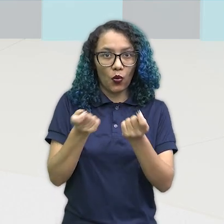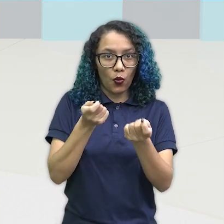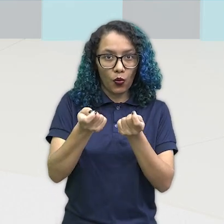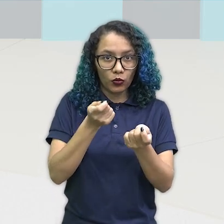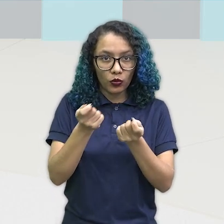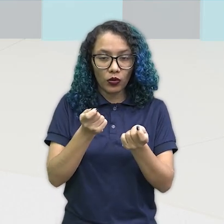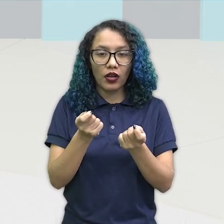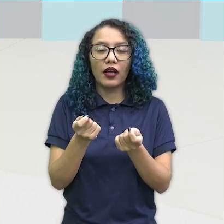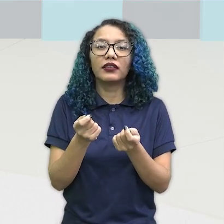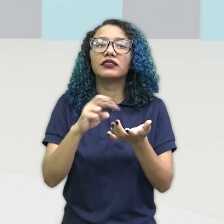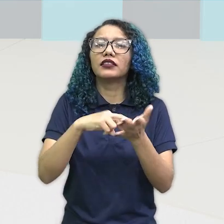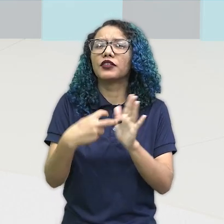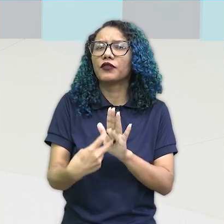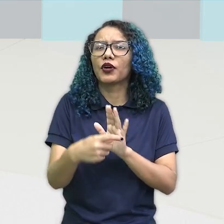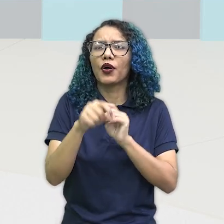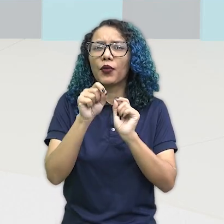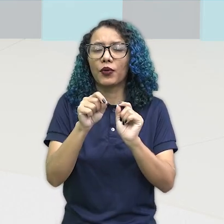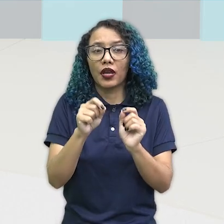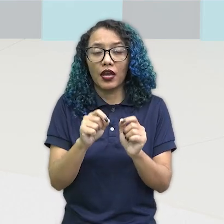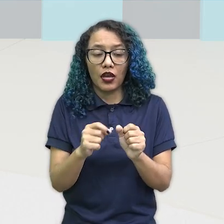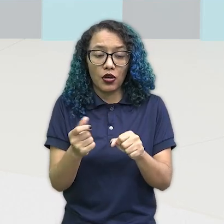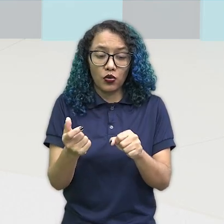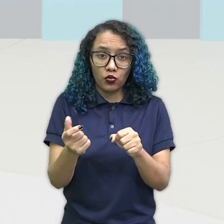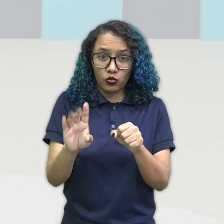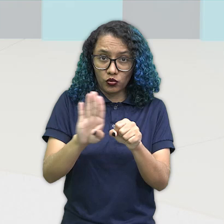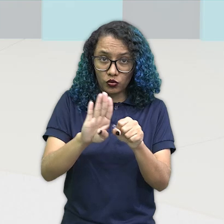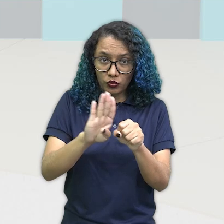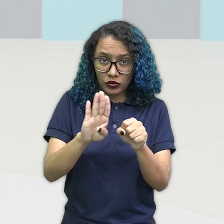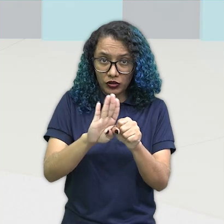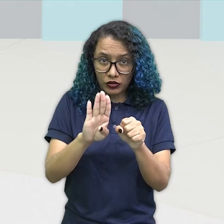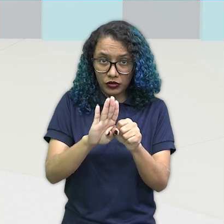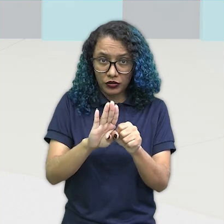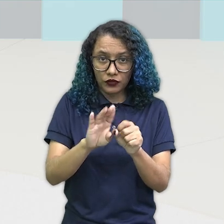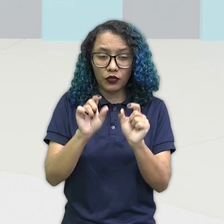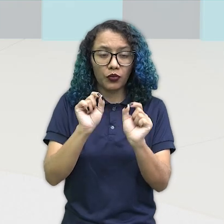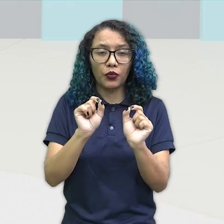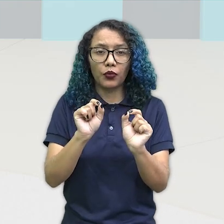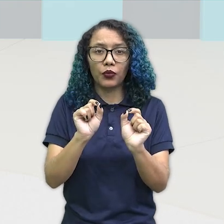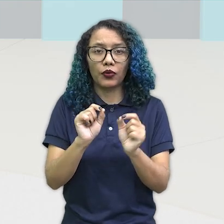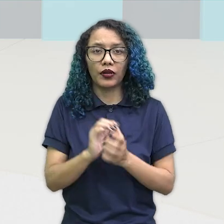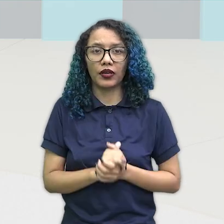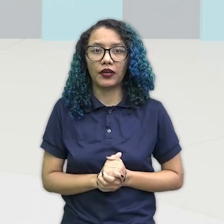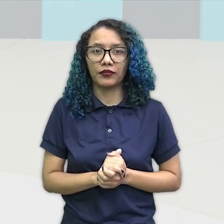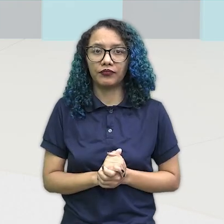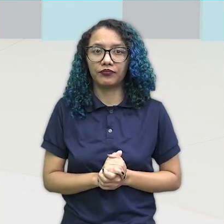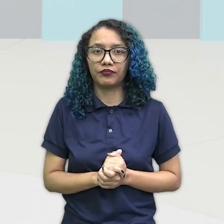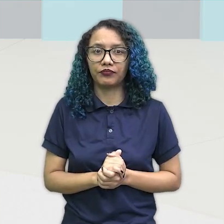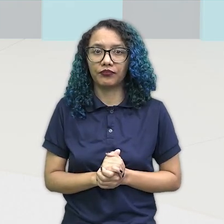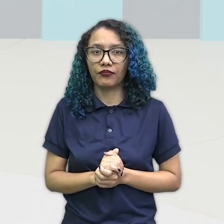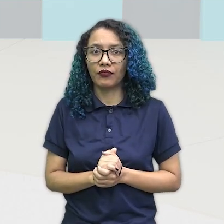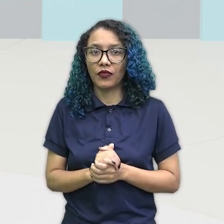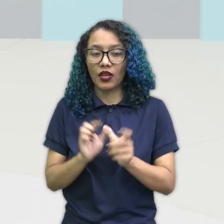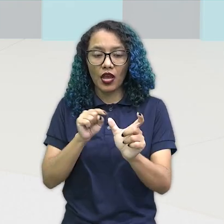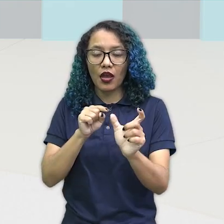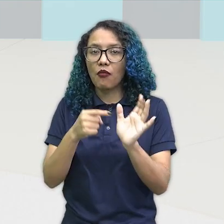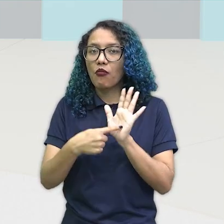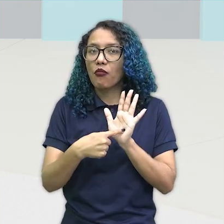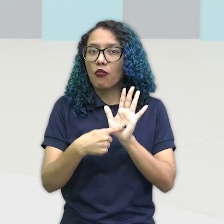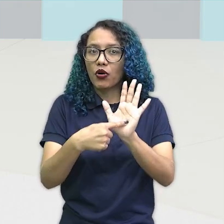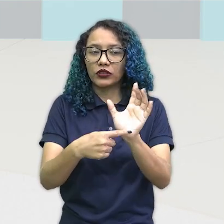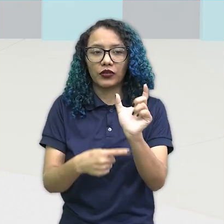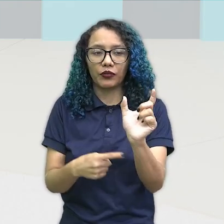eu pegar um substantivo e destacar ele entre os demais. Por exemplo, nós falamos